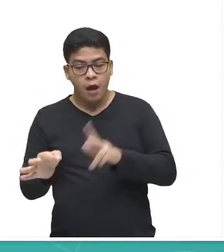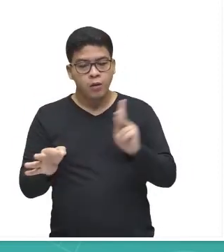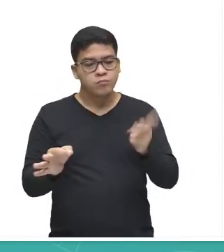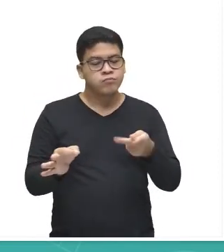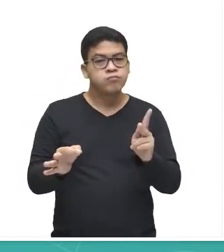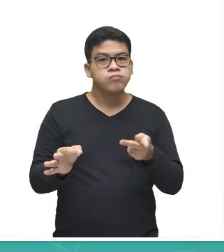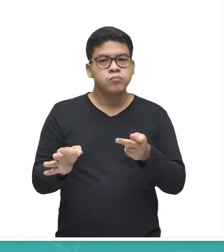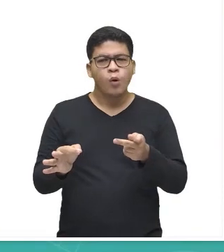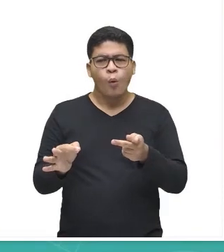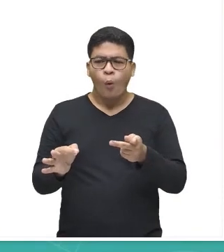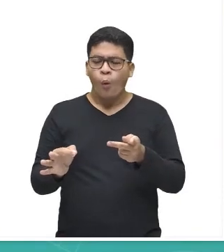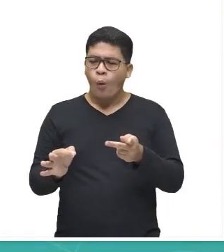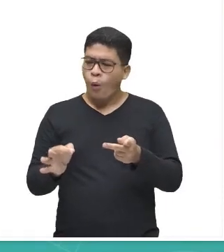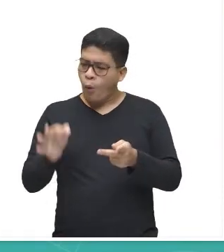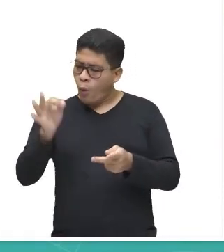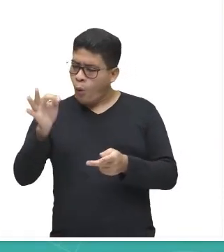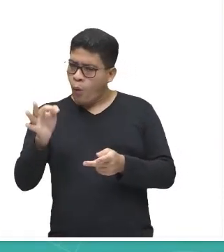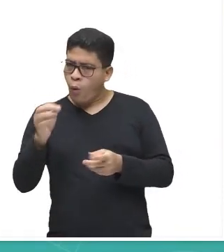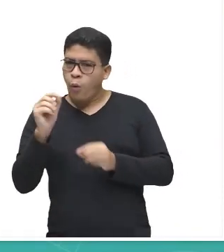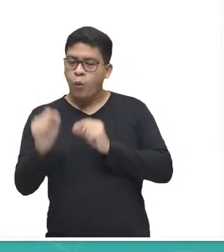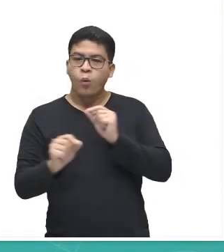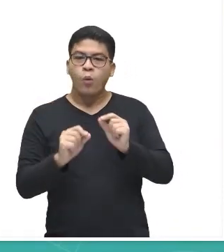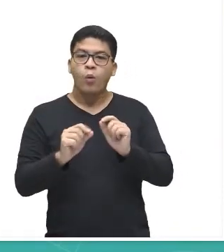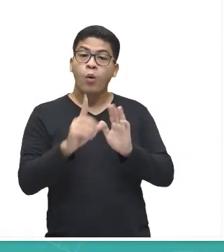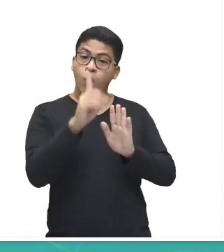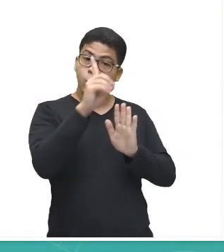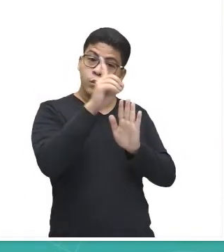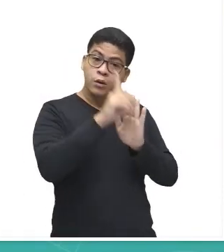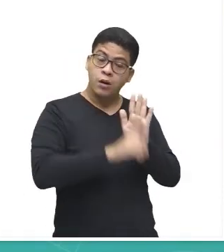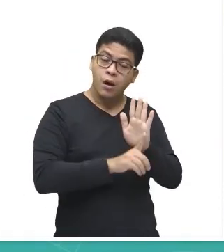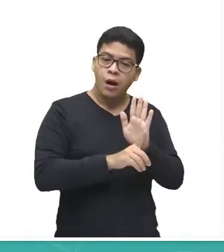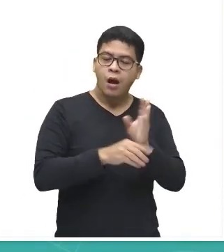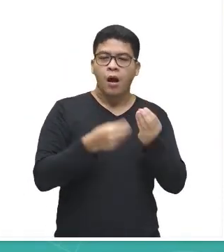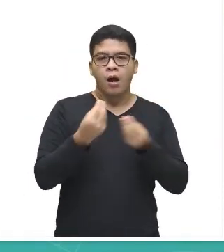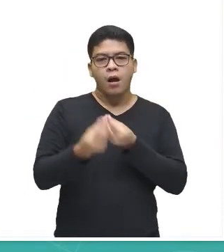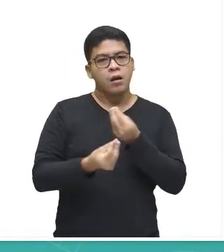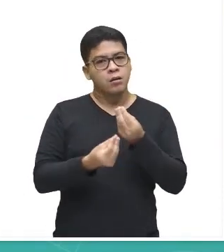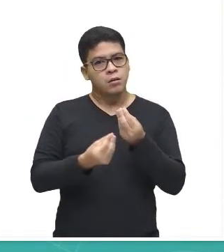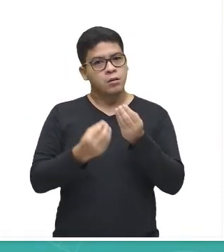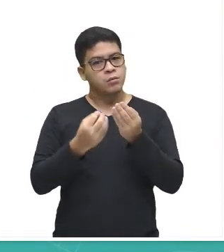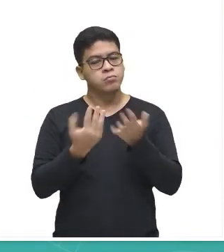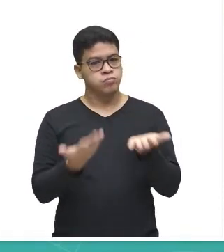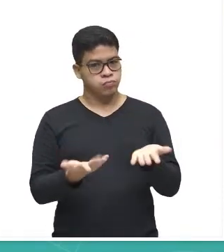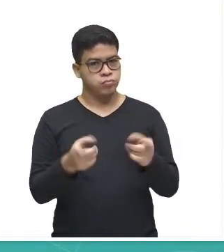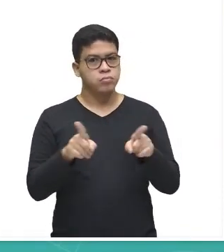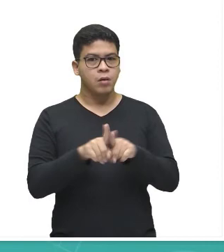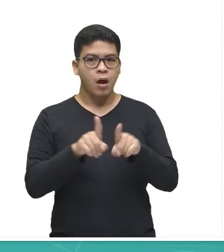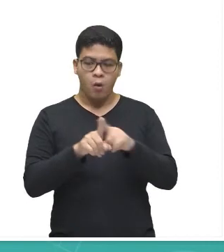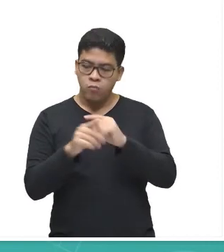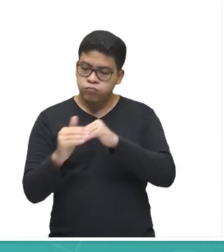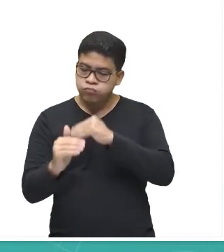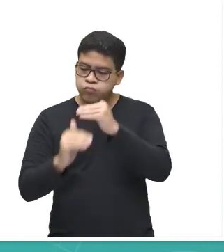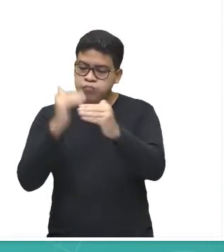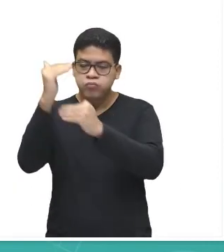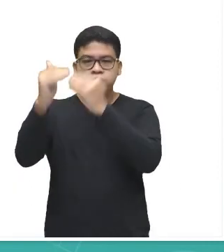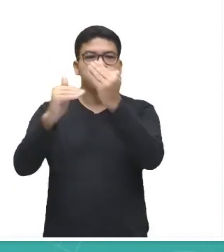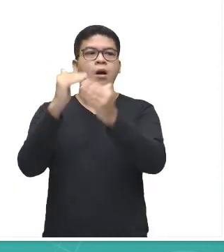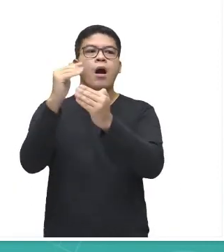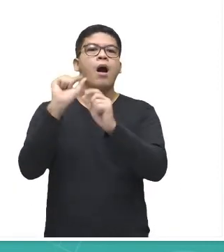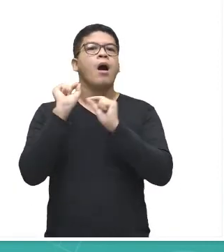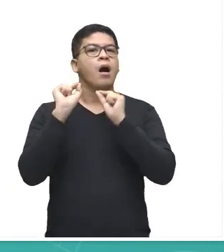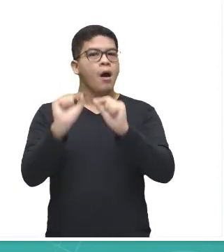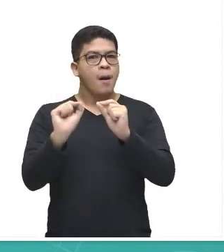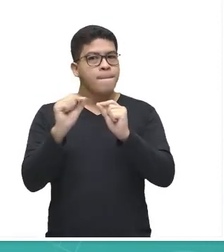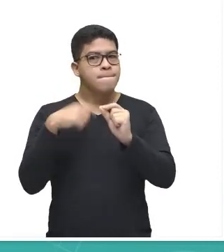que é direito, o que é dever, isso faz parte, né, desse processo de desenvolvimento que realmente deve